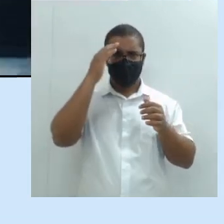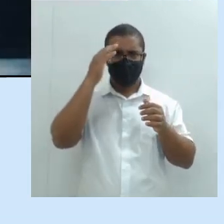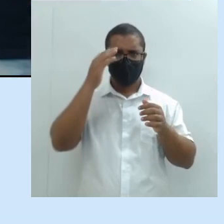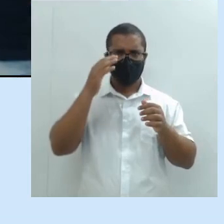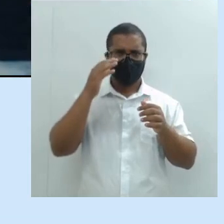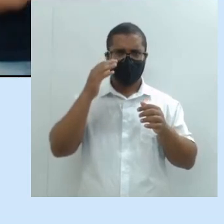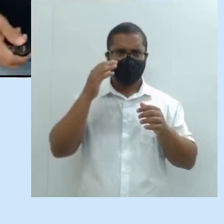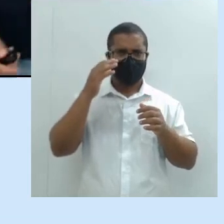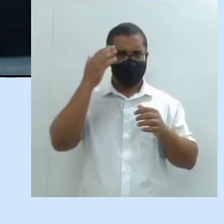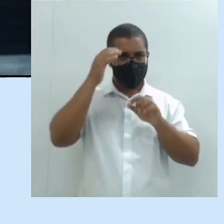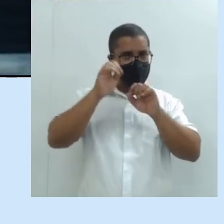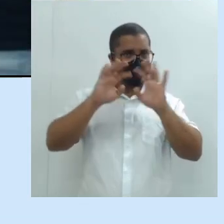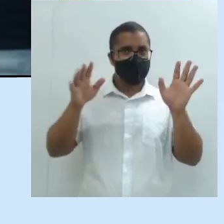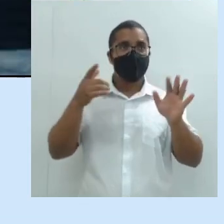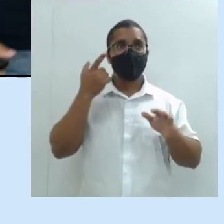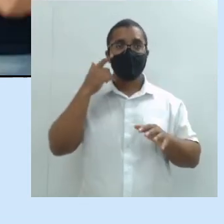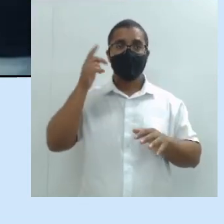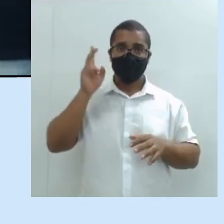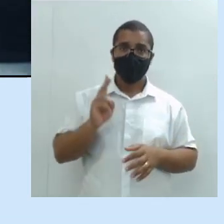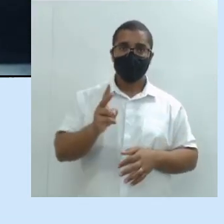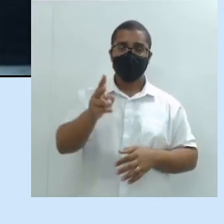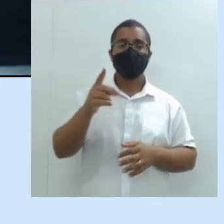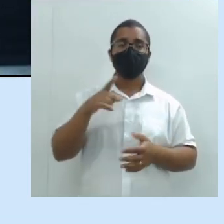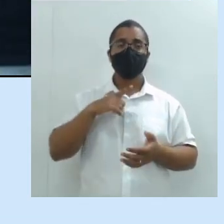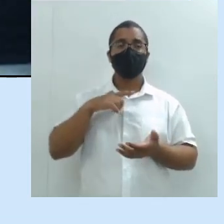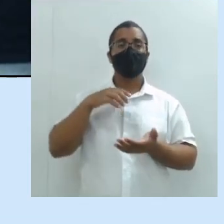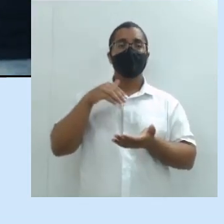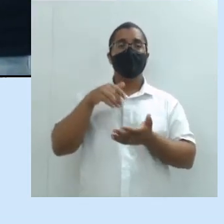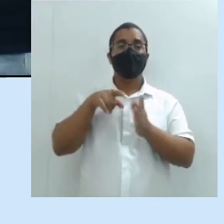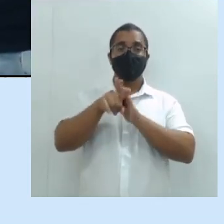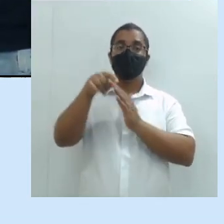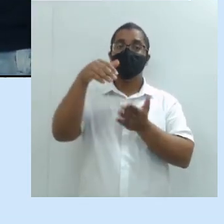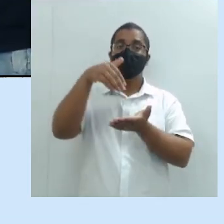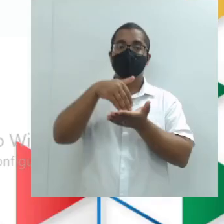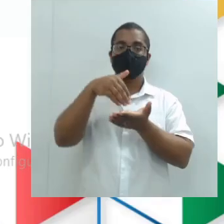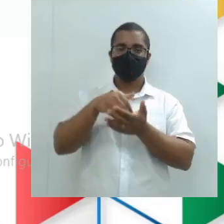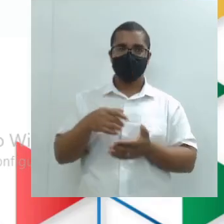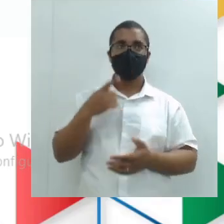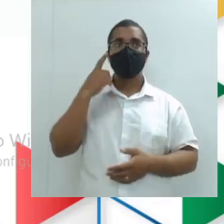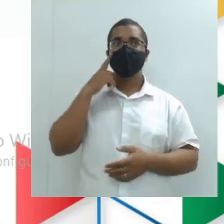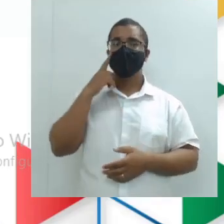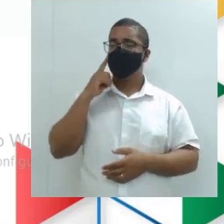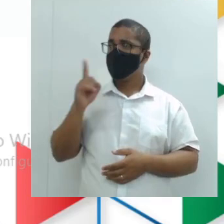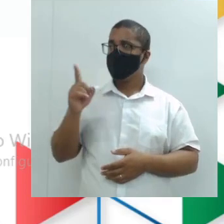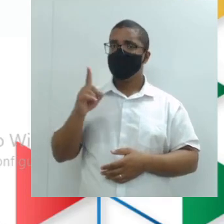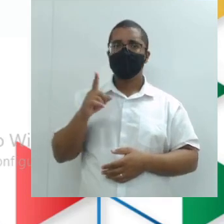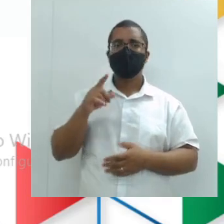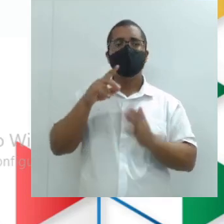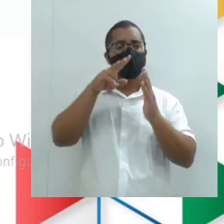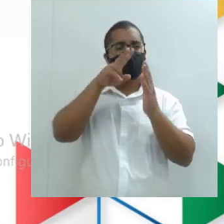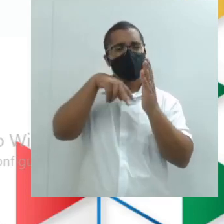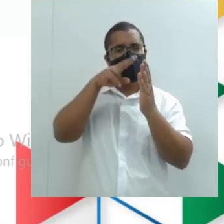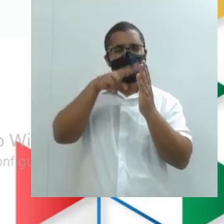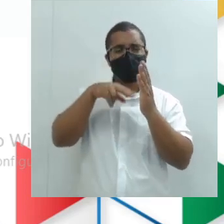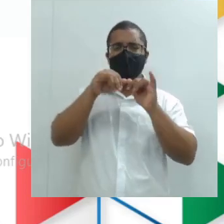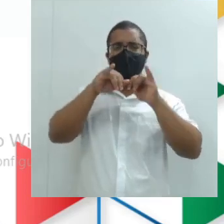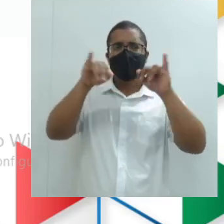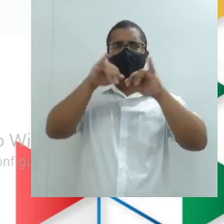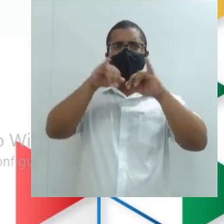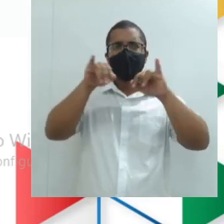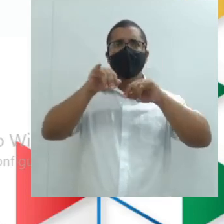Tá bom? Vamos seguir então. Ainda temos uma questão. Lê comigo aí, ó. Leia as informações